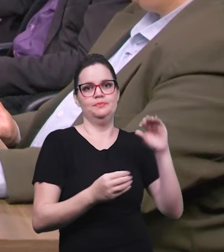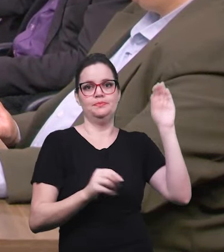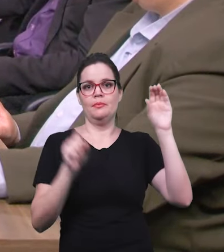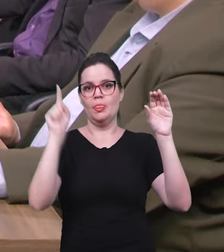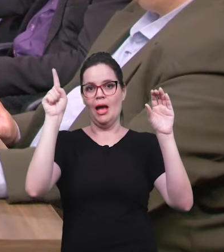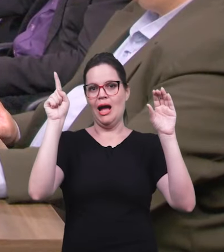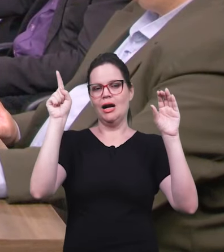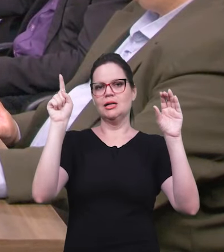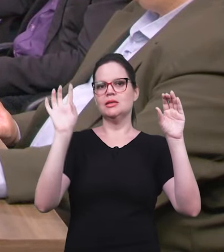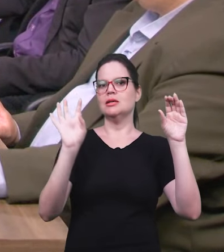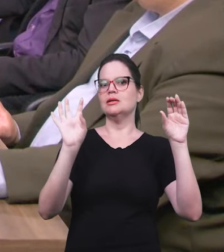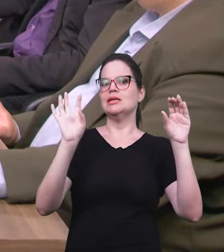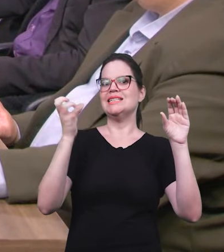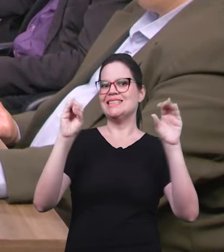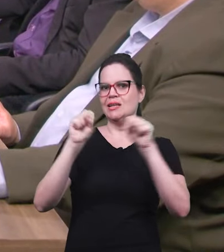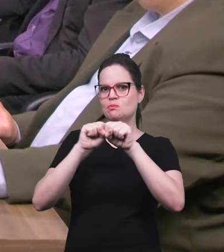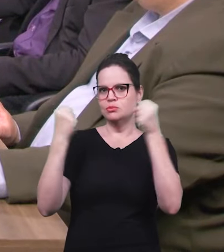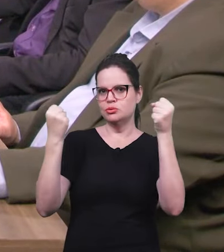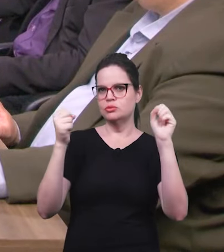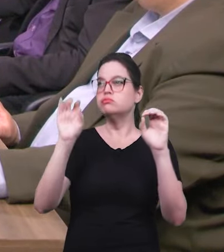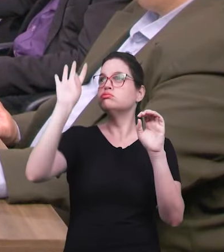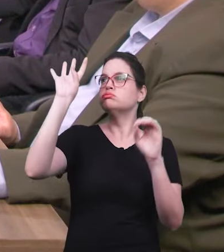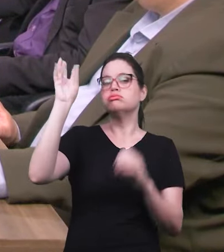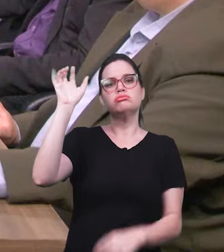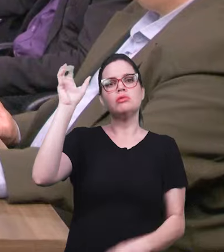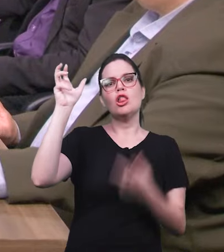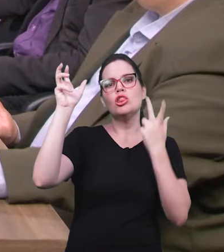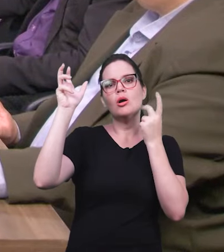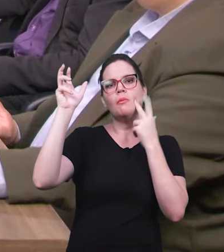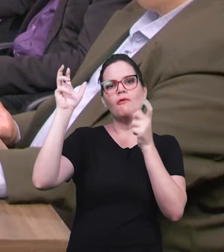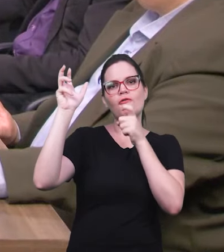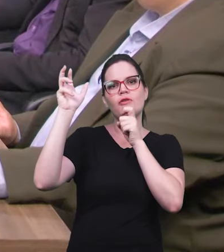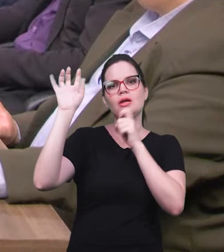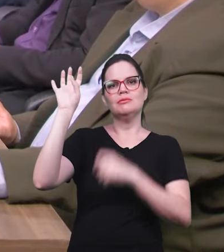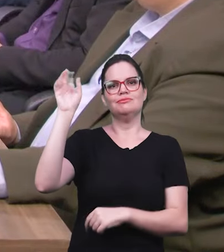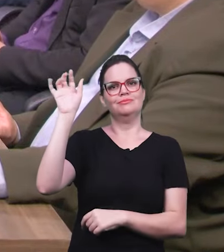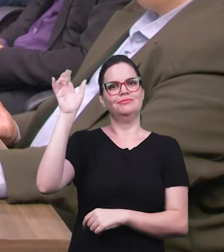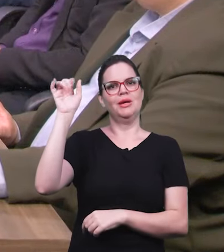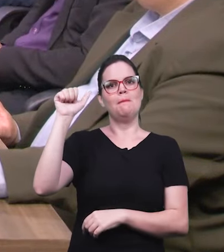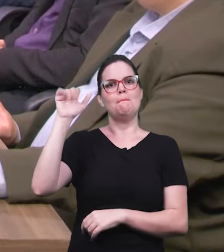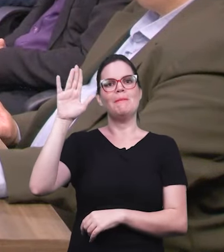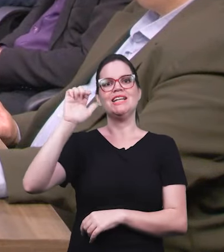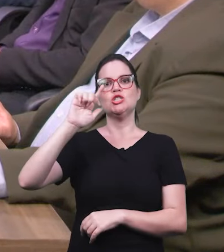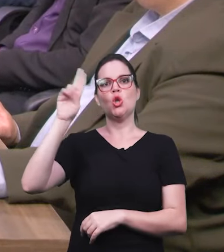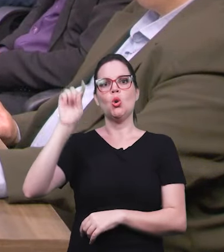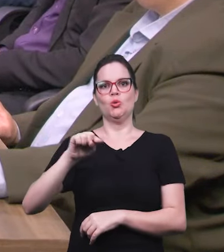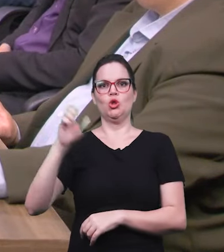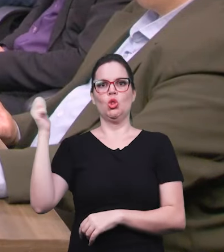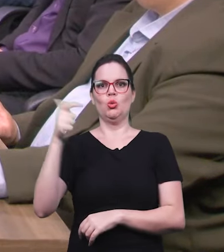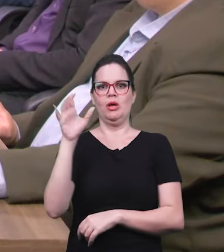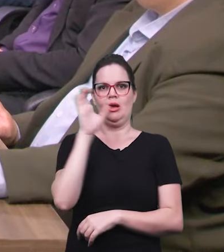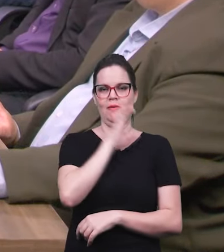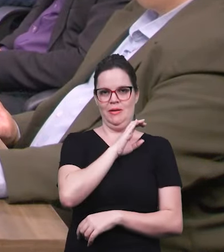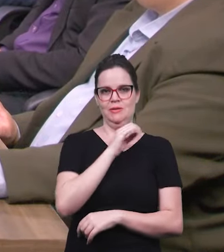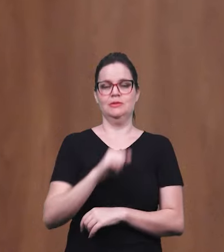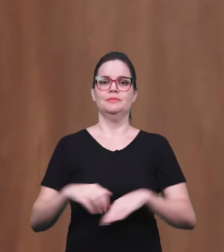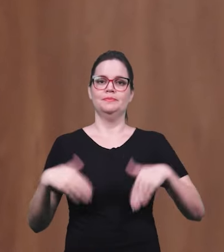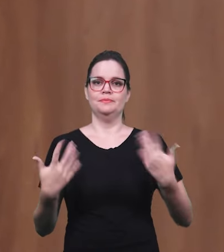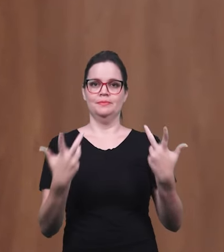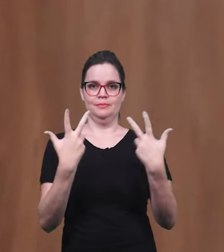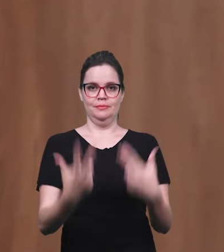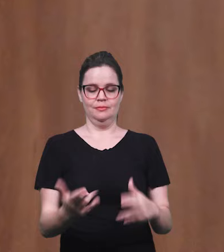lâmpada fria, ela produz mais energia luminosa do que térmica, né? E trazendo para a palavra de Deus, nós vimos que a palavra de Deus era